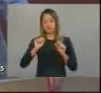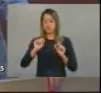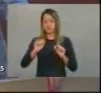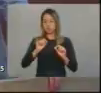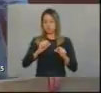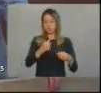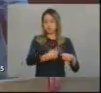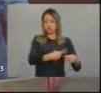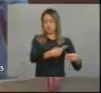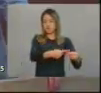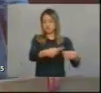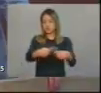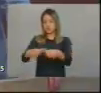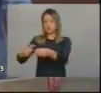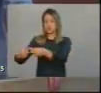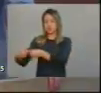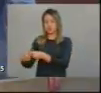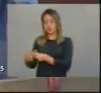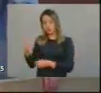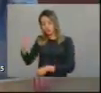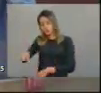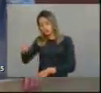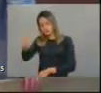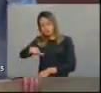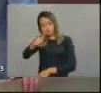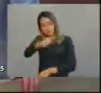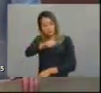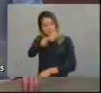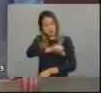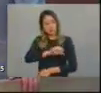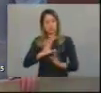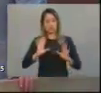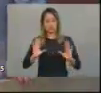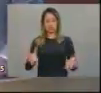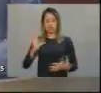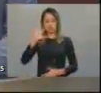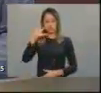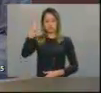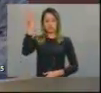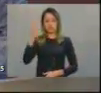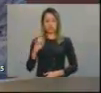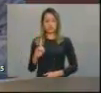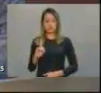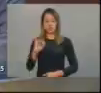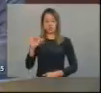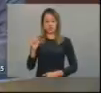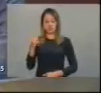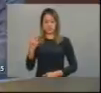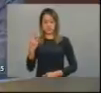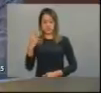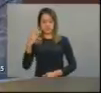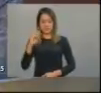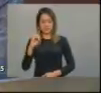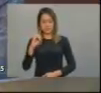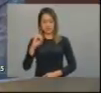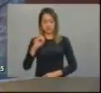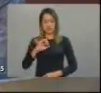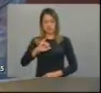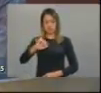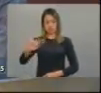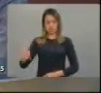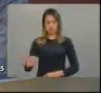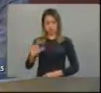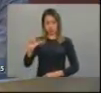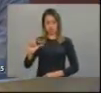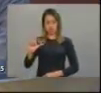municípios e que ficou eh pré-determinado que no dia 30 de julho